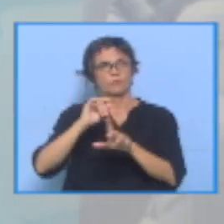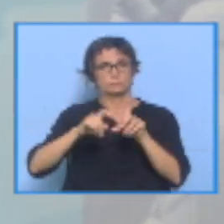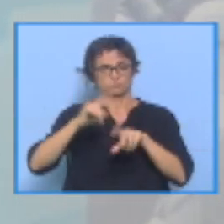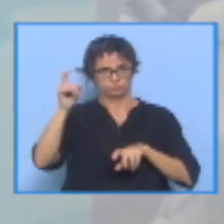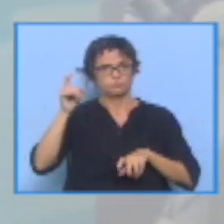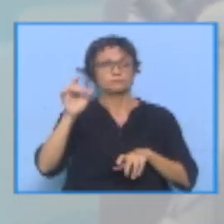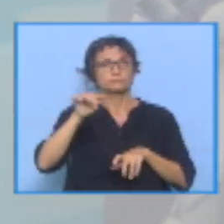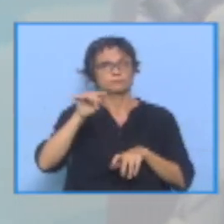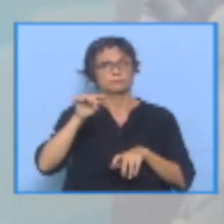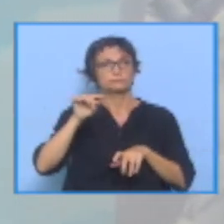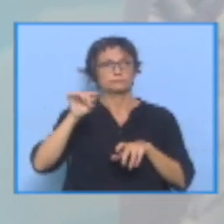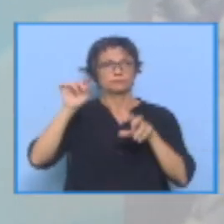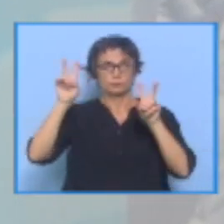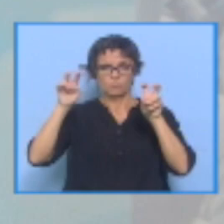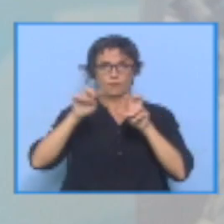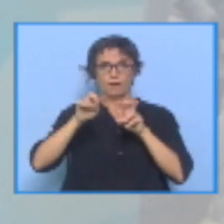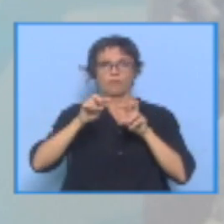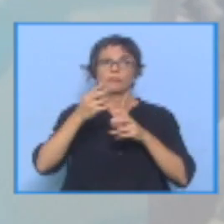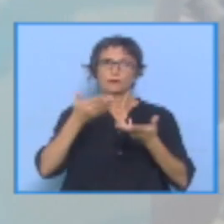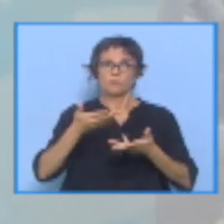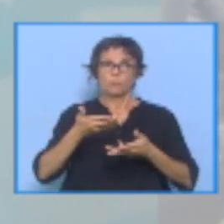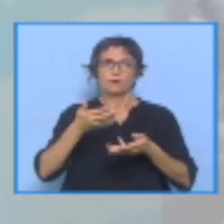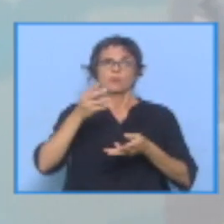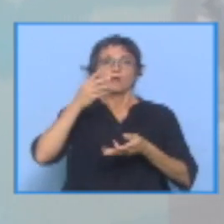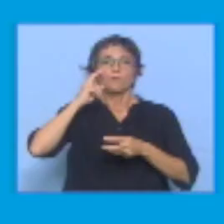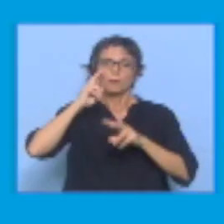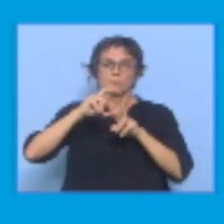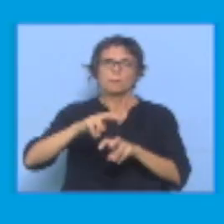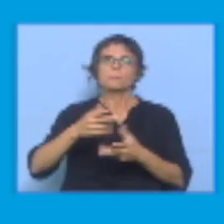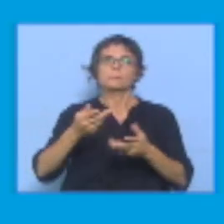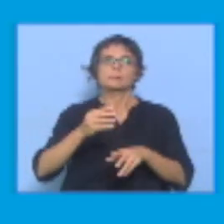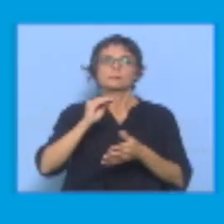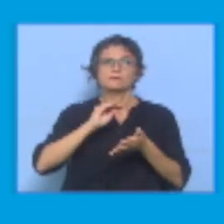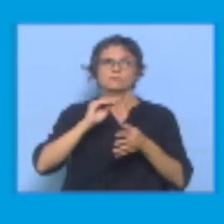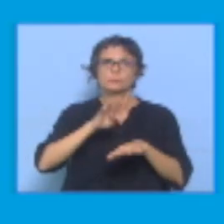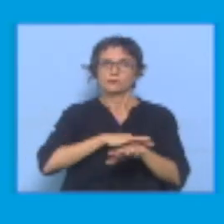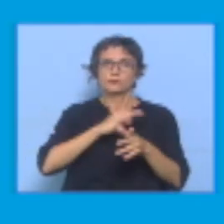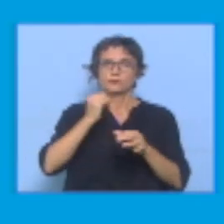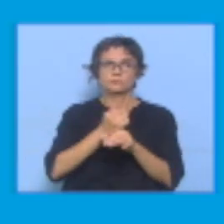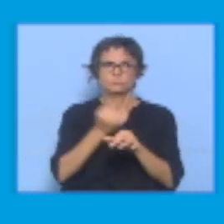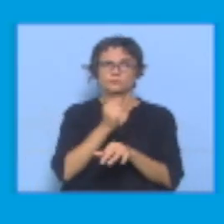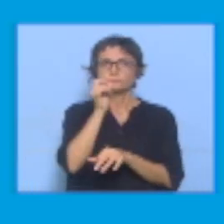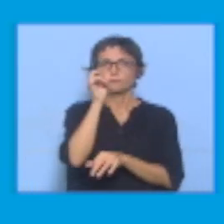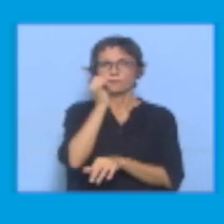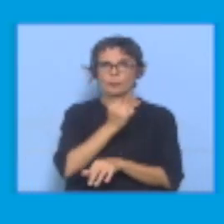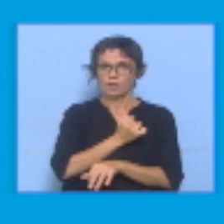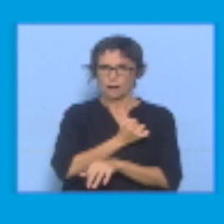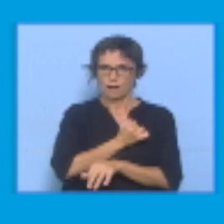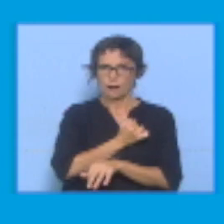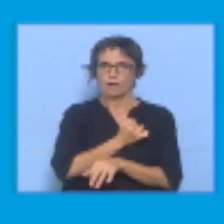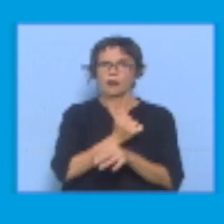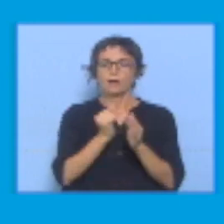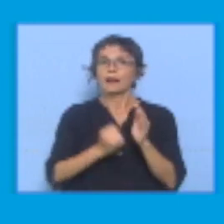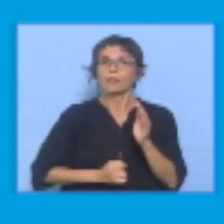tema que analisamos com a diretora da Obra Católica Portuguesa de Migrações, presente hoje aqui entre nós, Eugénia Costa